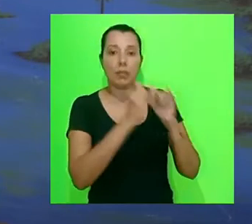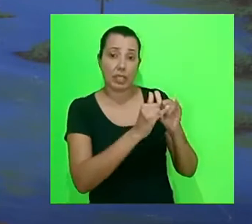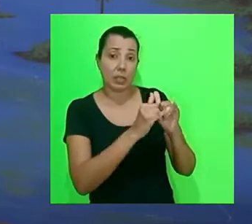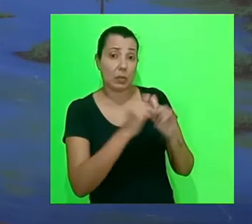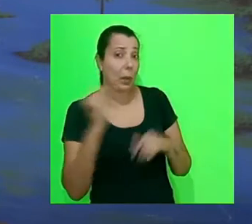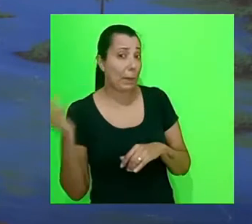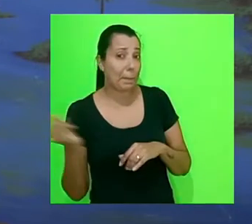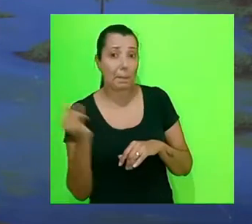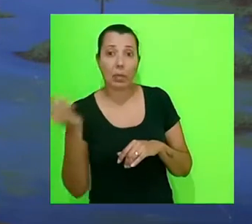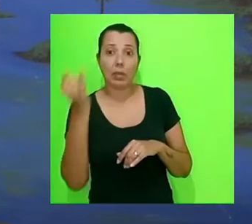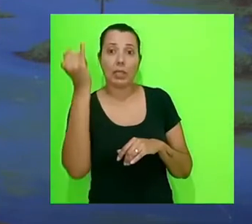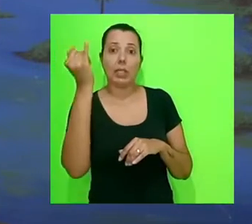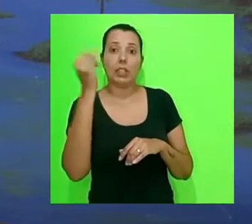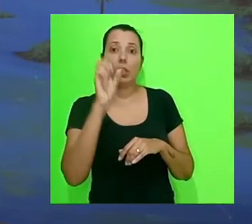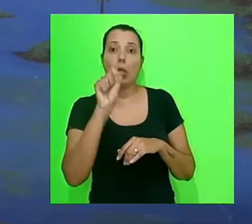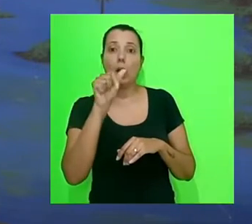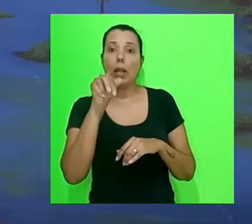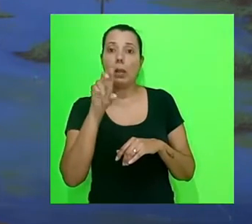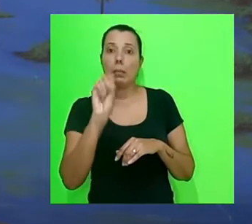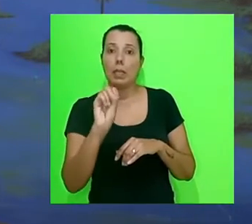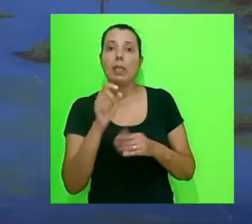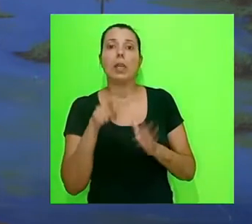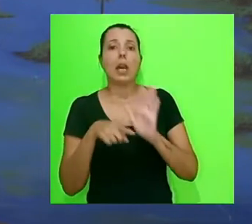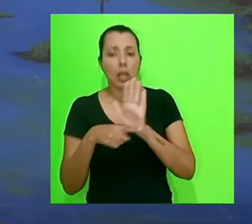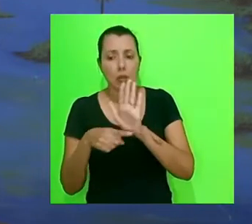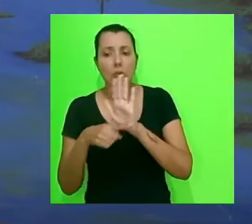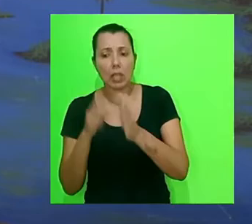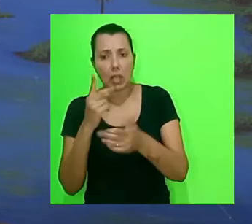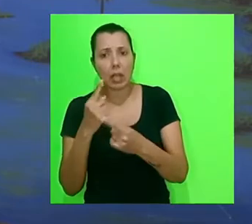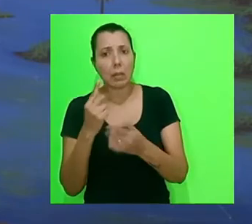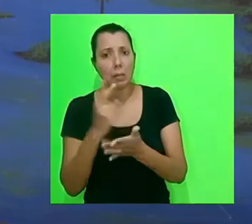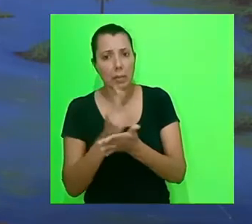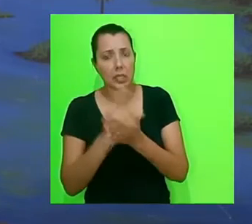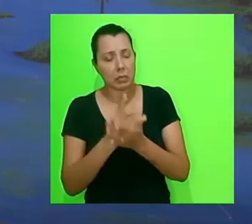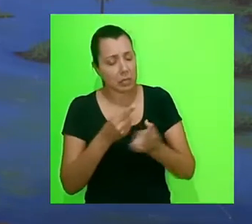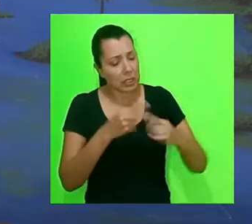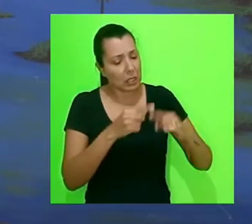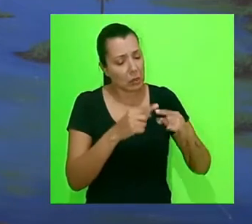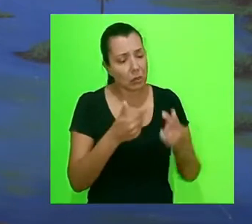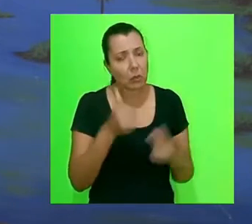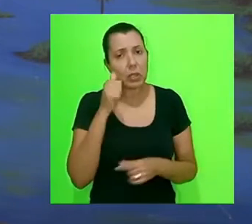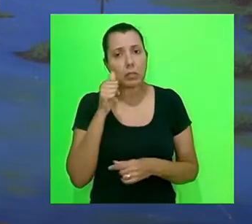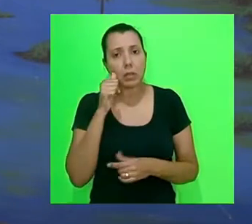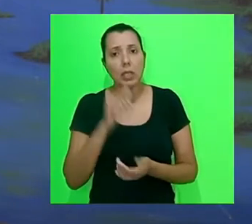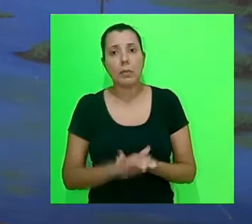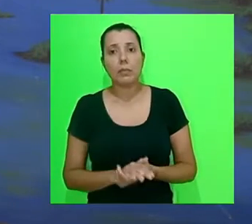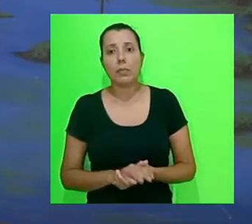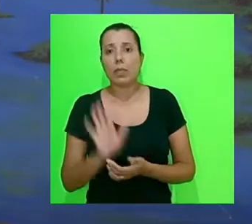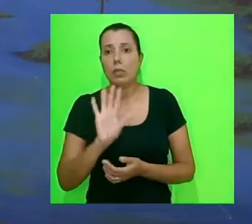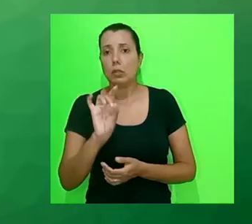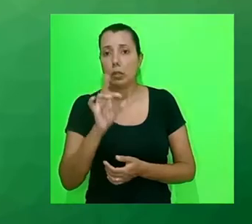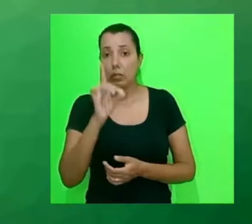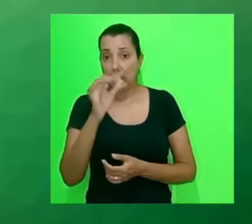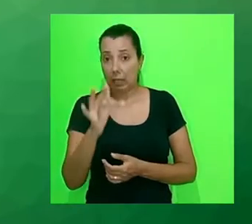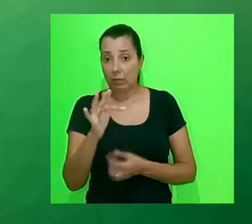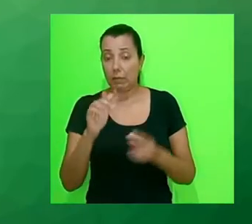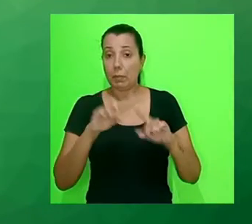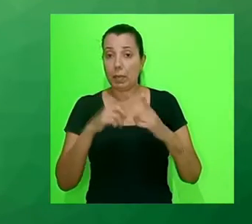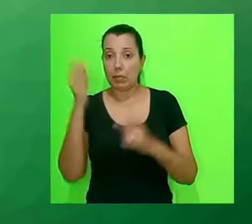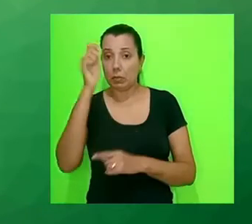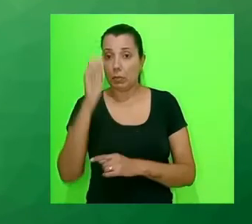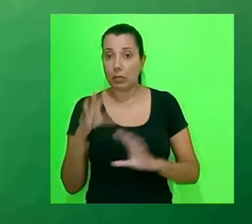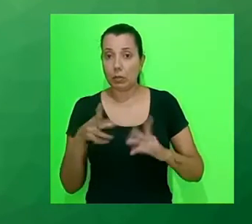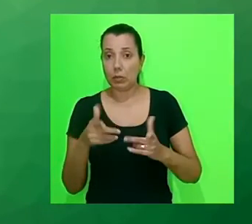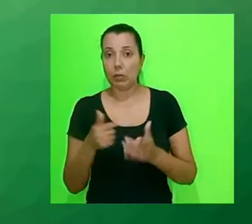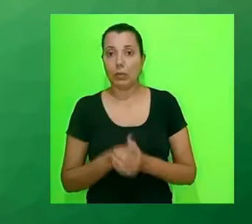o tempo já acabou e eu gostaria muito de agradecer em nome da TV Comunitária a presença tanto da Olgami quanto da Valesca, da Mônica e da